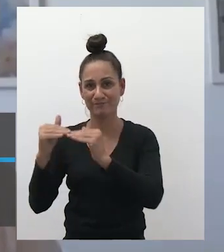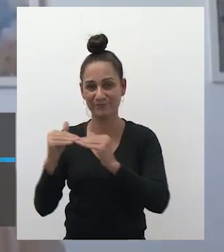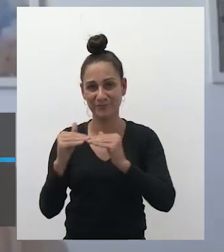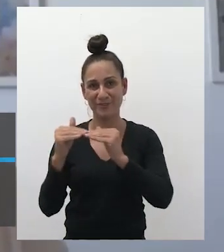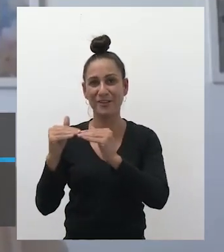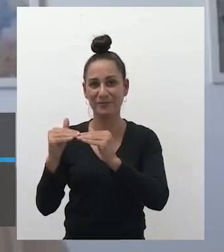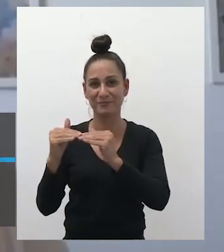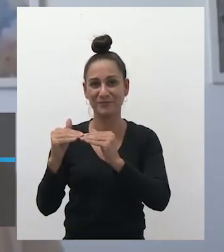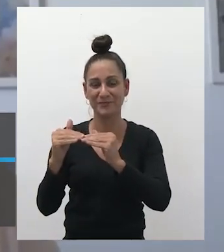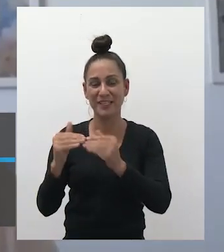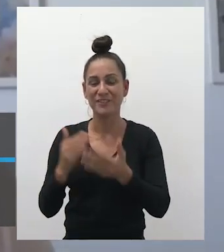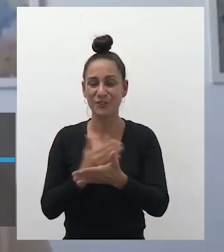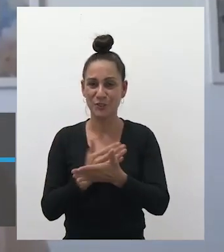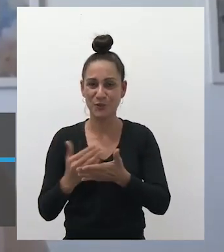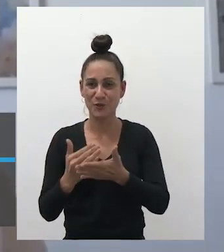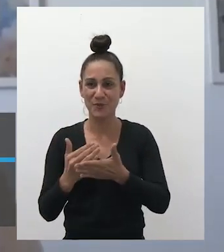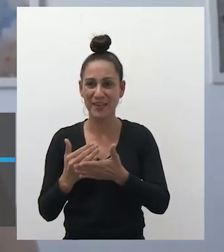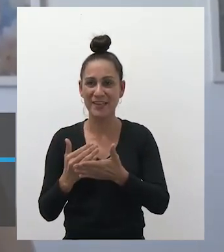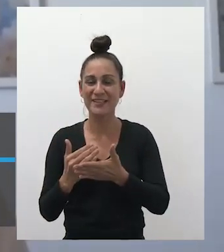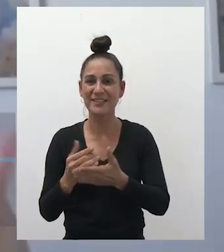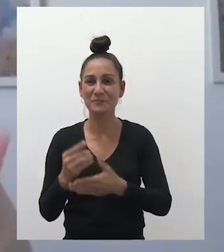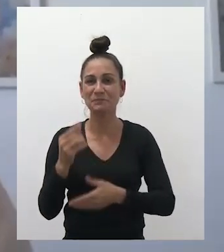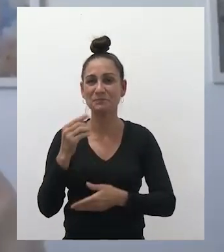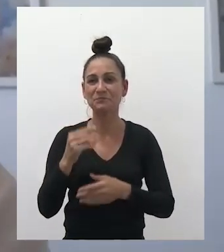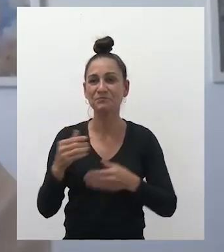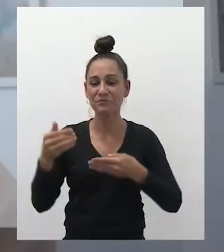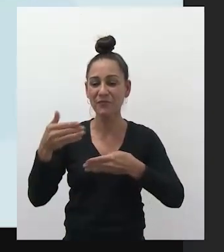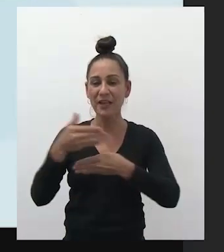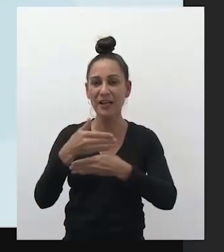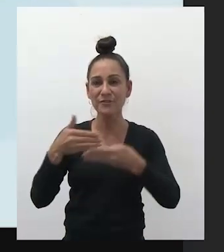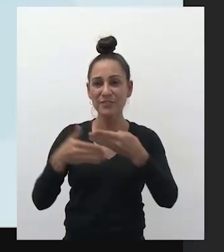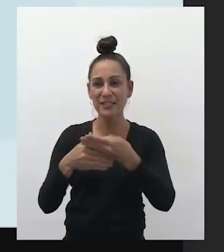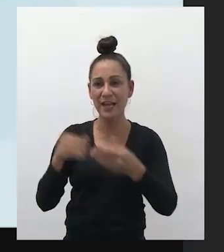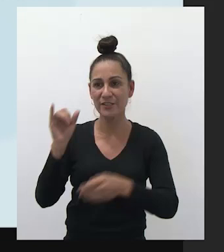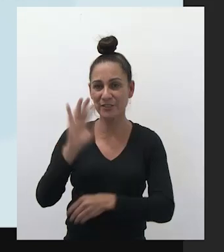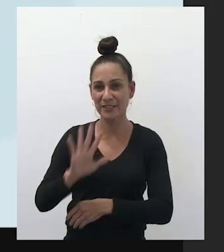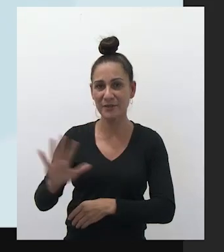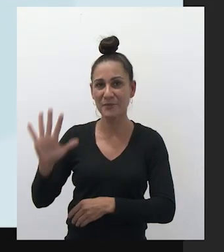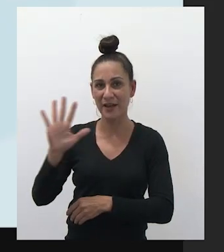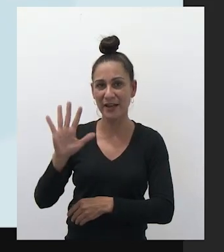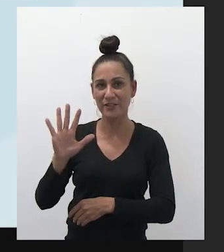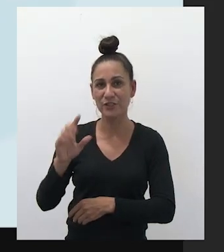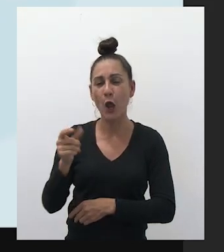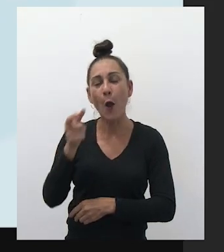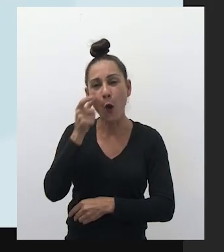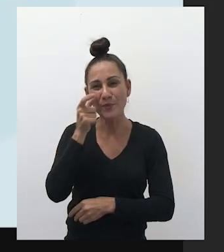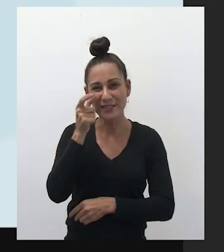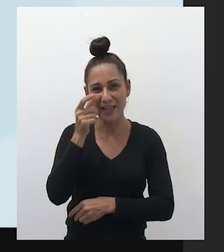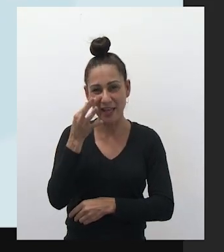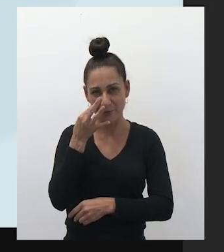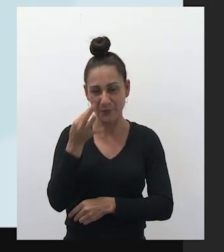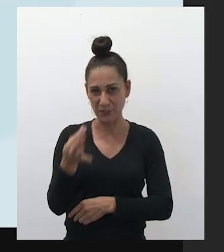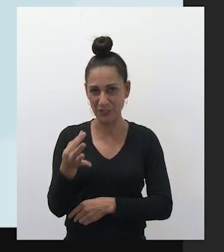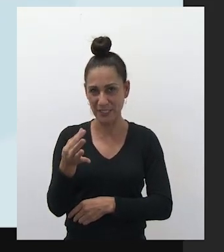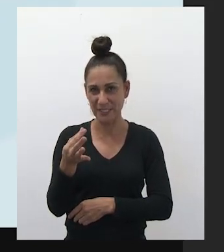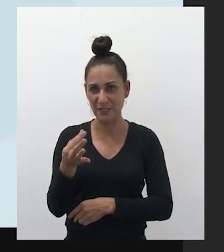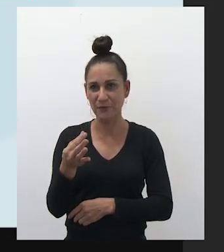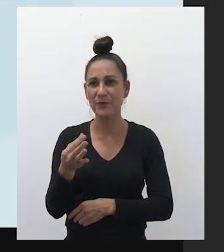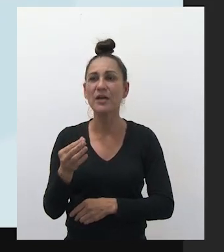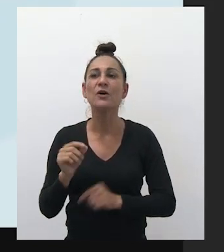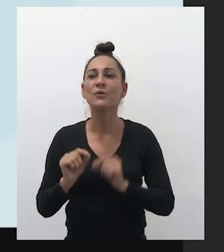começa a passar as nossas imagens aqui. Vejam, pessoal, aqui eu